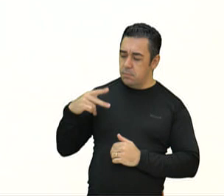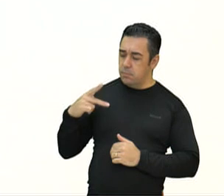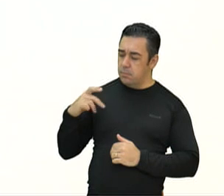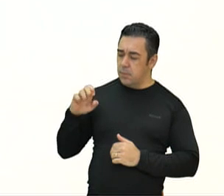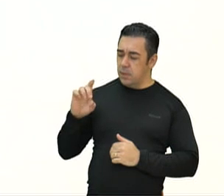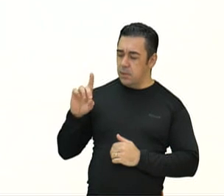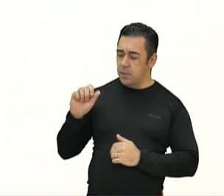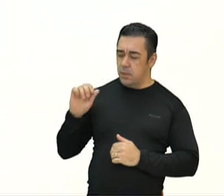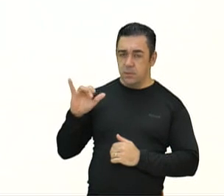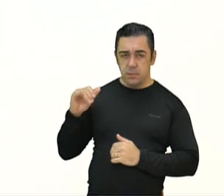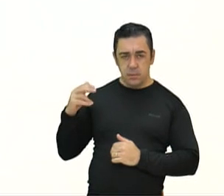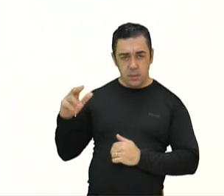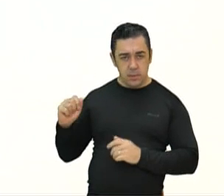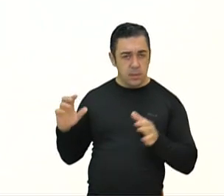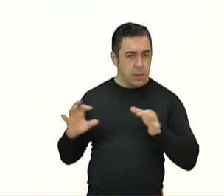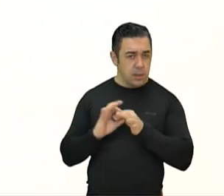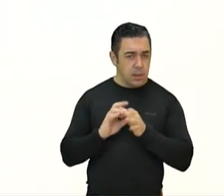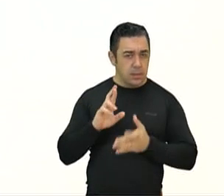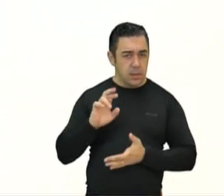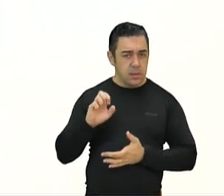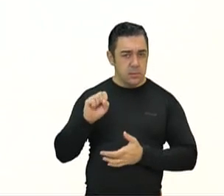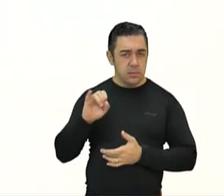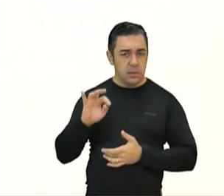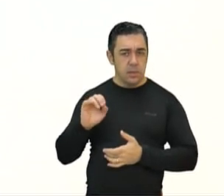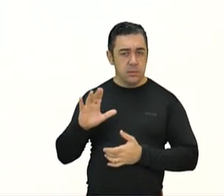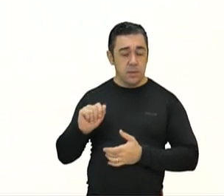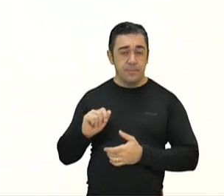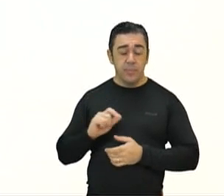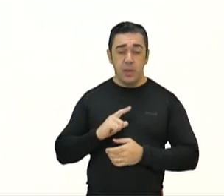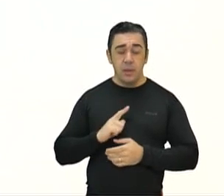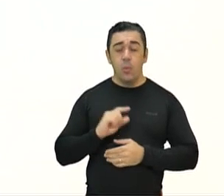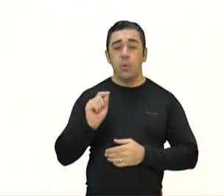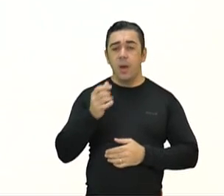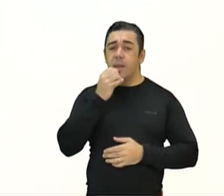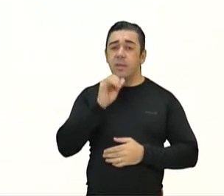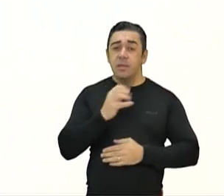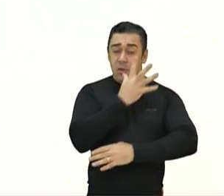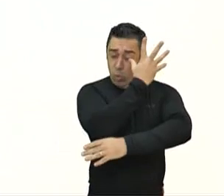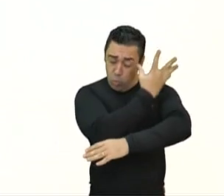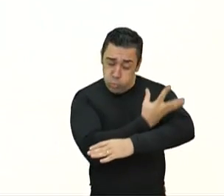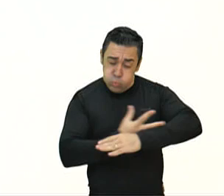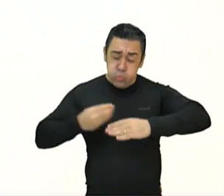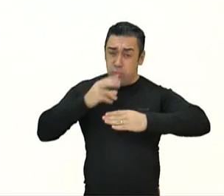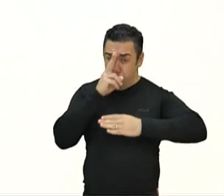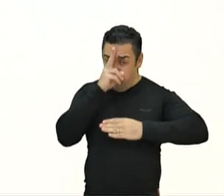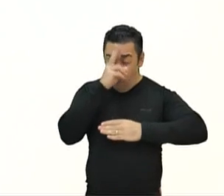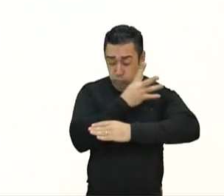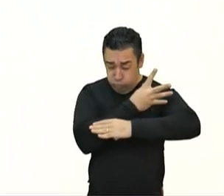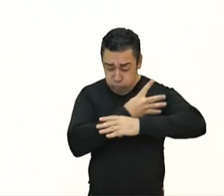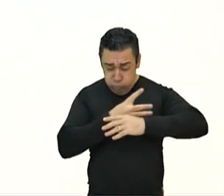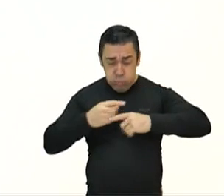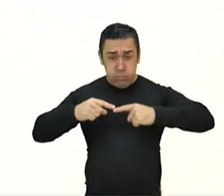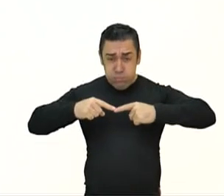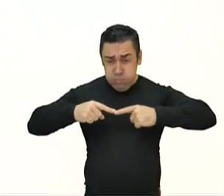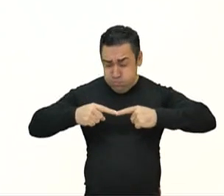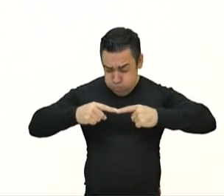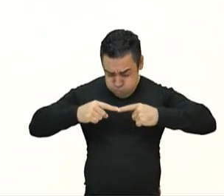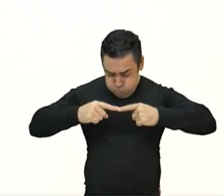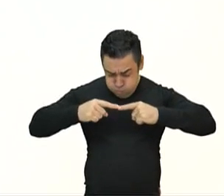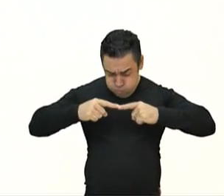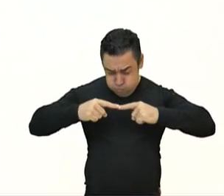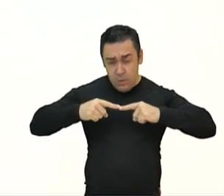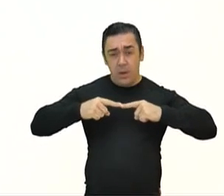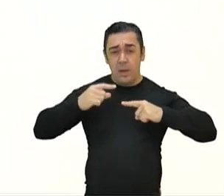ligada à resistência. E corrente elétrica de alta intensidade libera elevada energia, superaquece